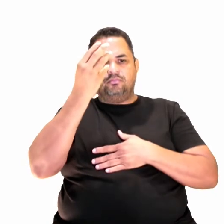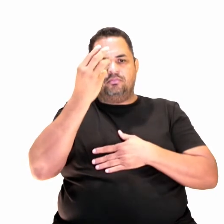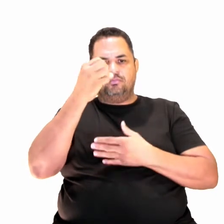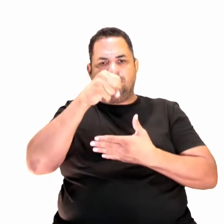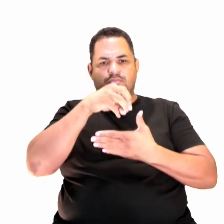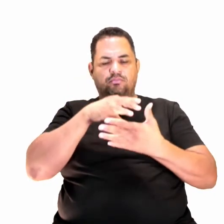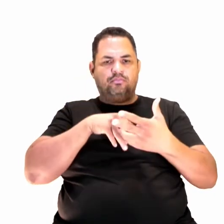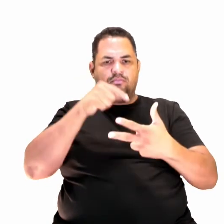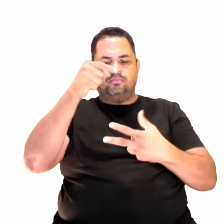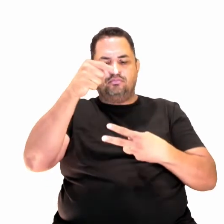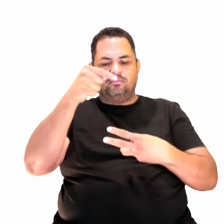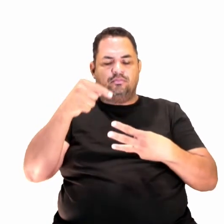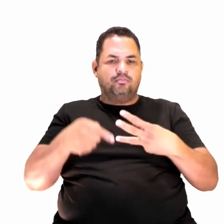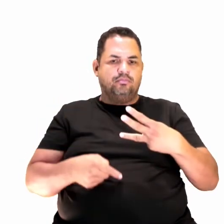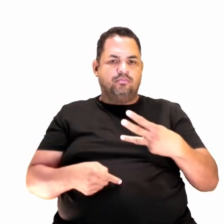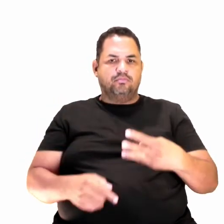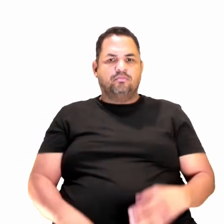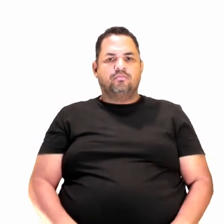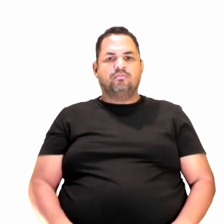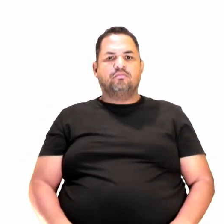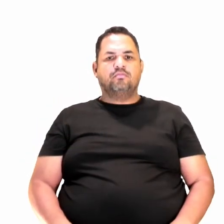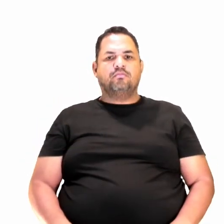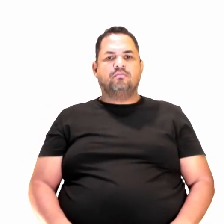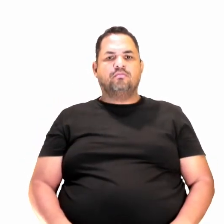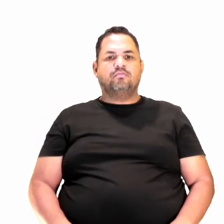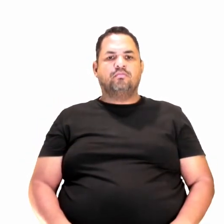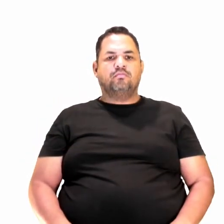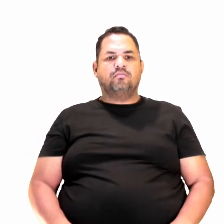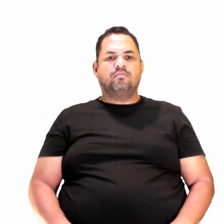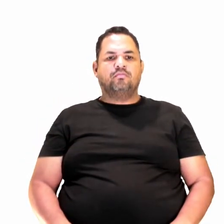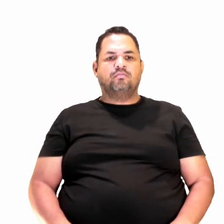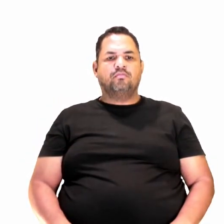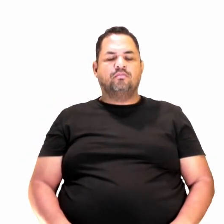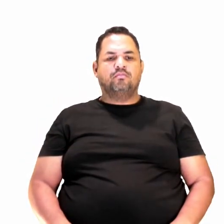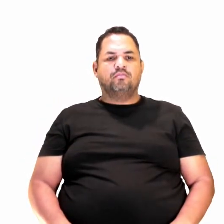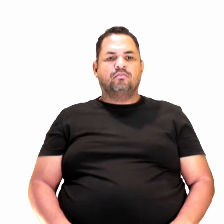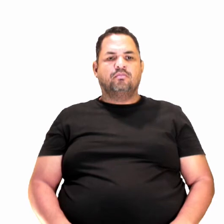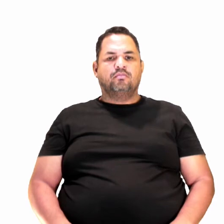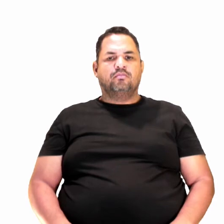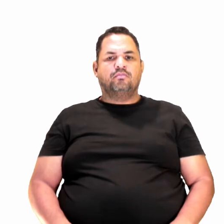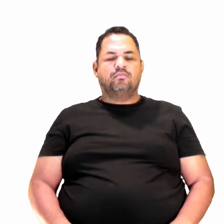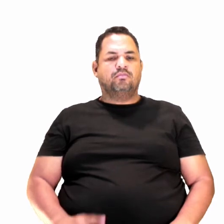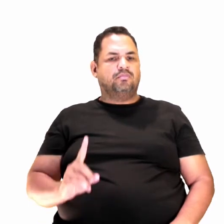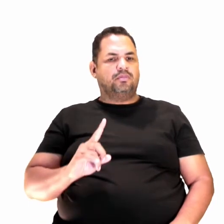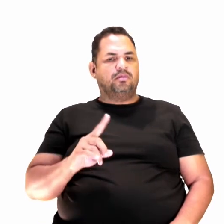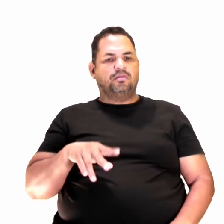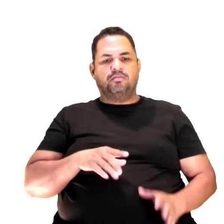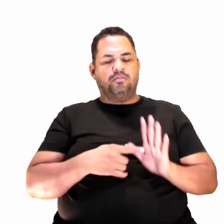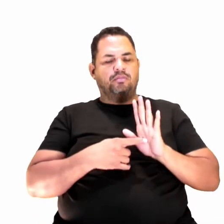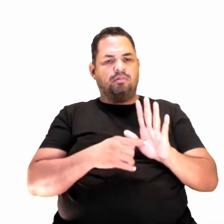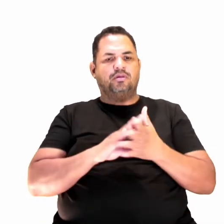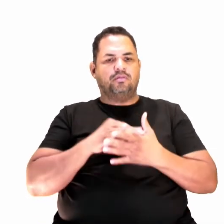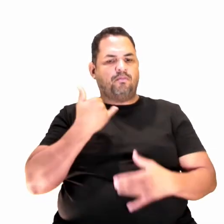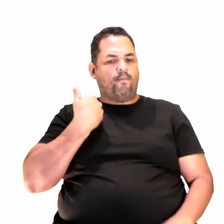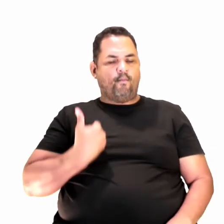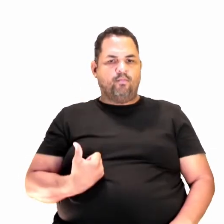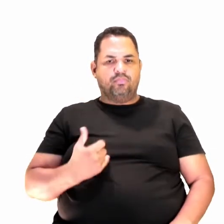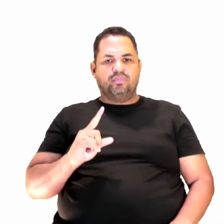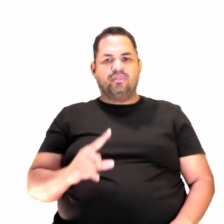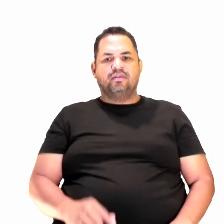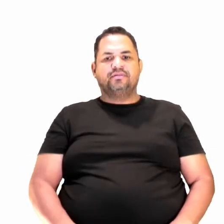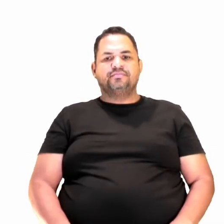pessoas, beauty é beleza, certo? Vamos aprender alguns adjetivos que podemos descrever a